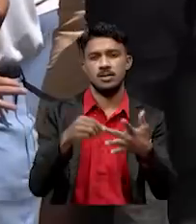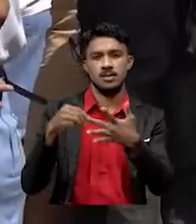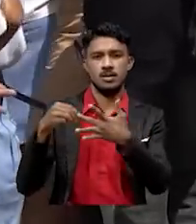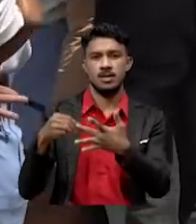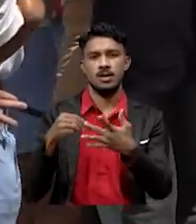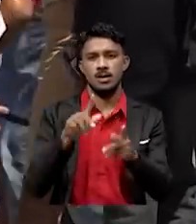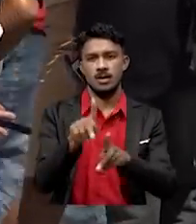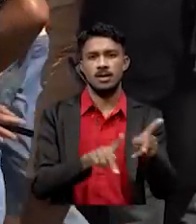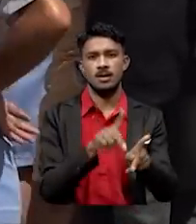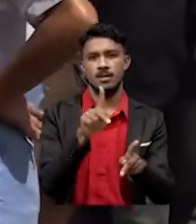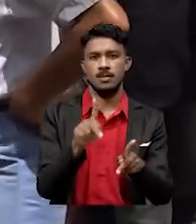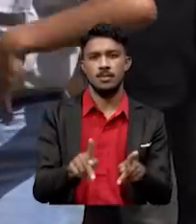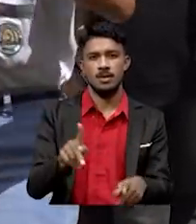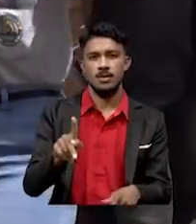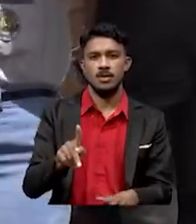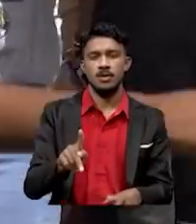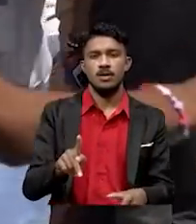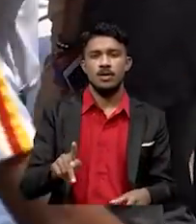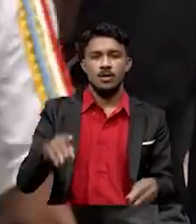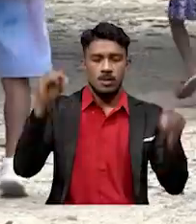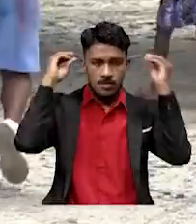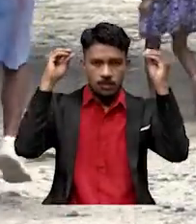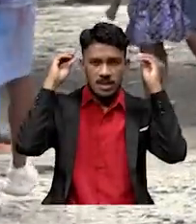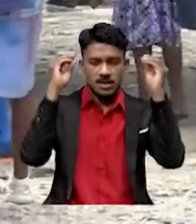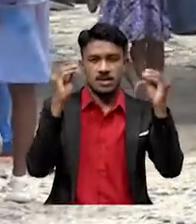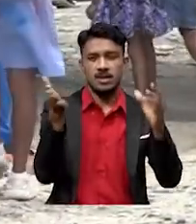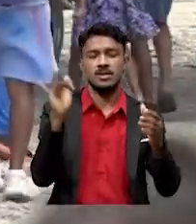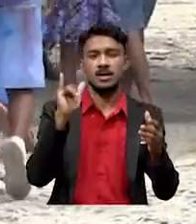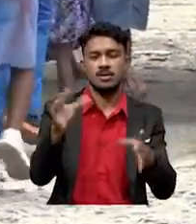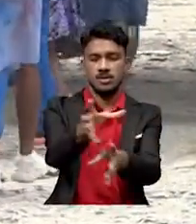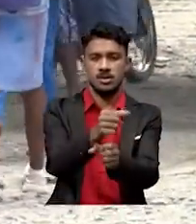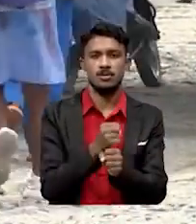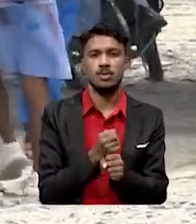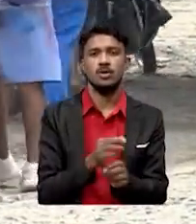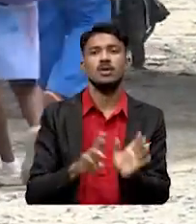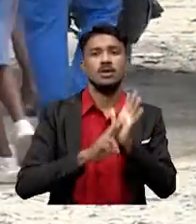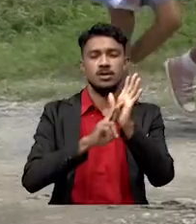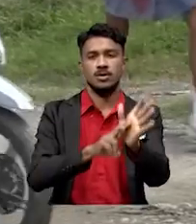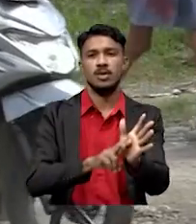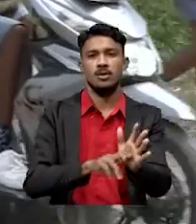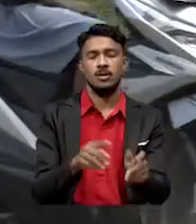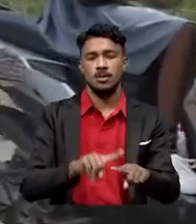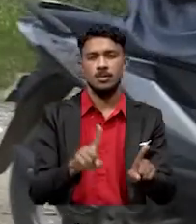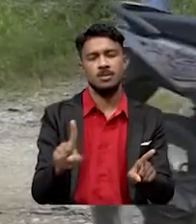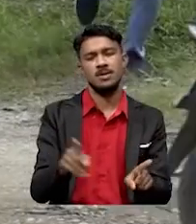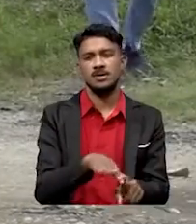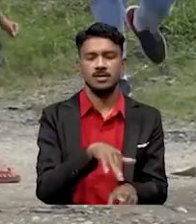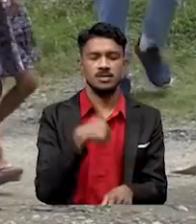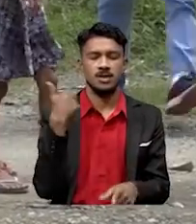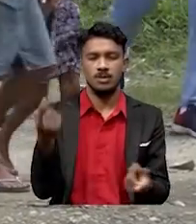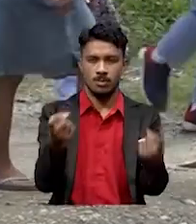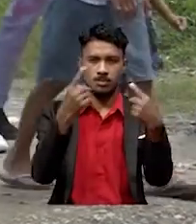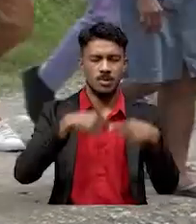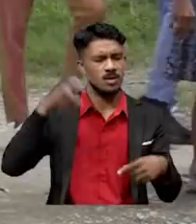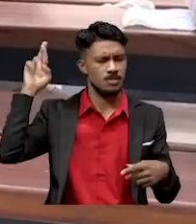Emma o Mestre Sira, prato simo, sirne resultado. Mas malu mai barulho, alai motor tunsai, usa tang